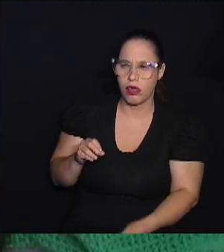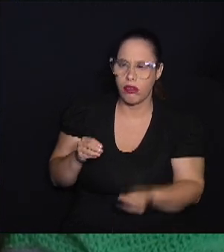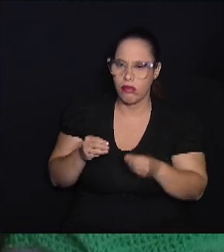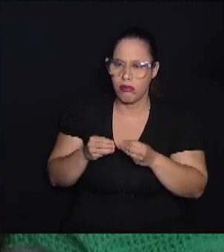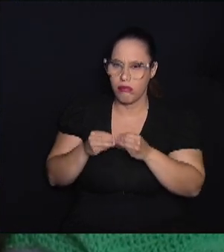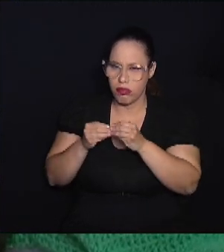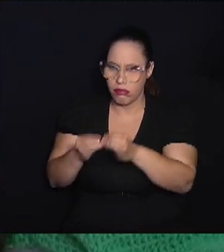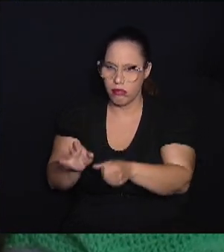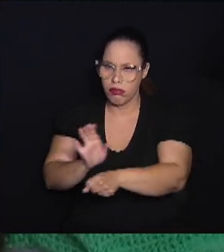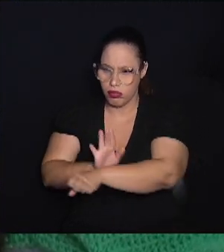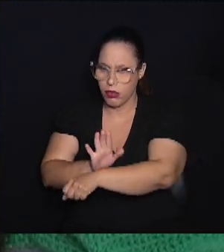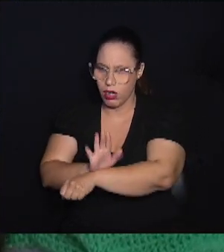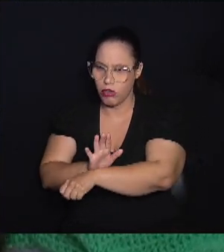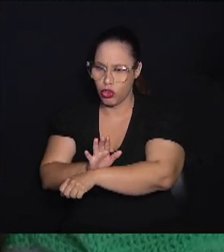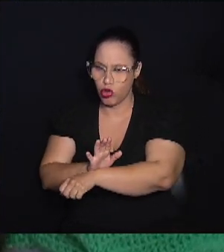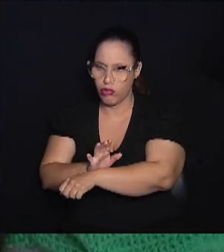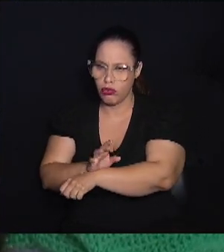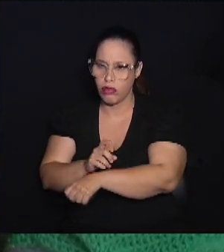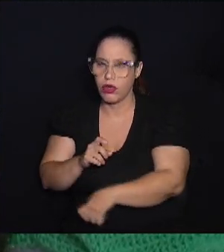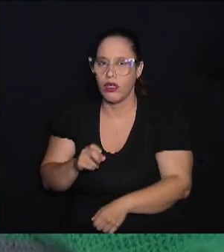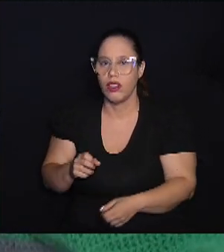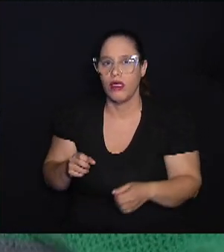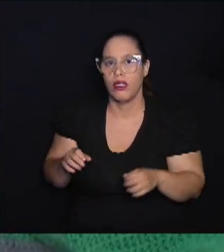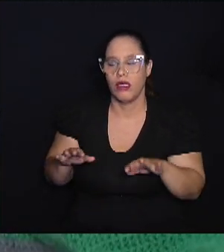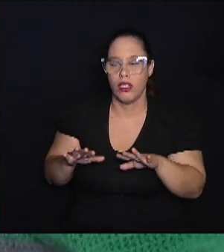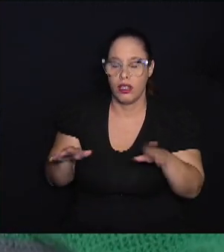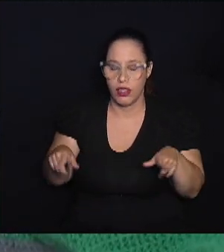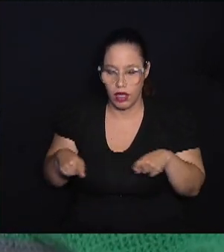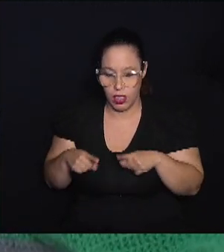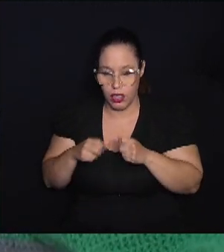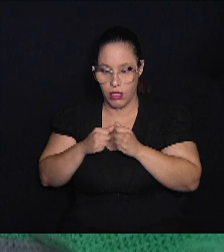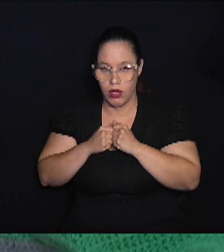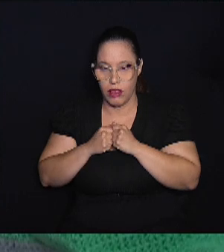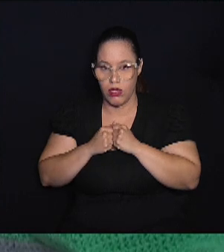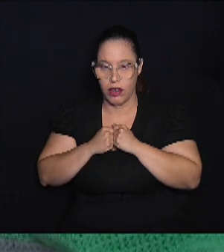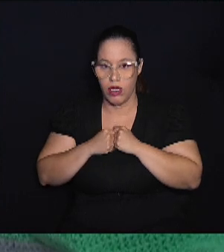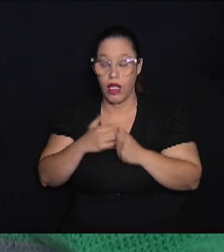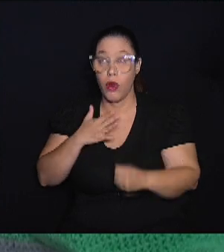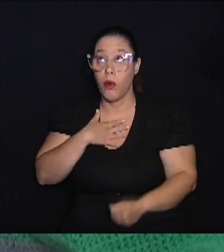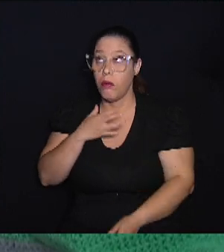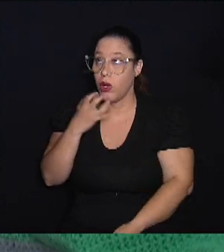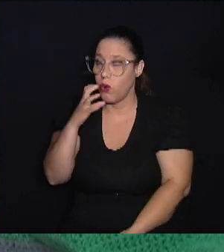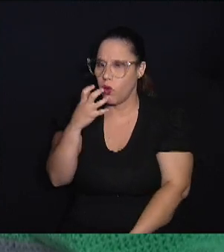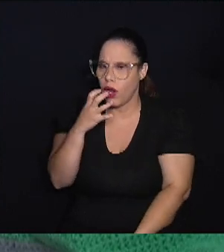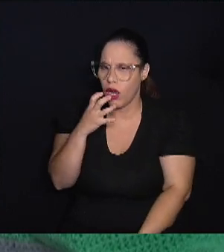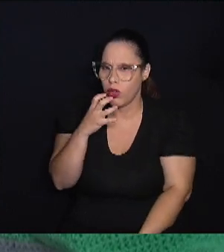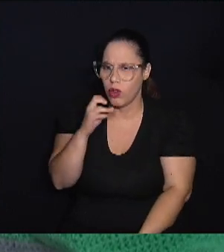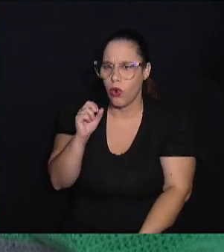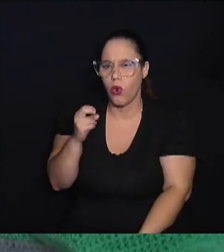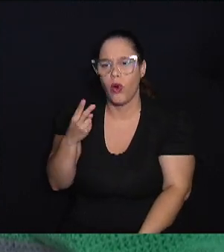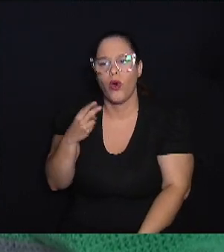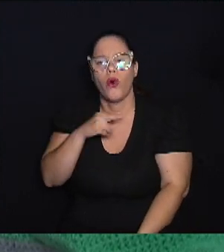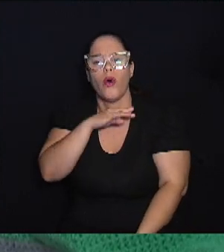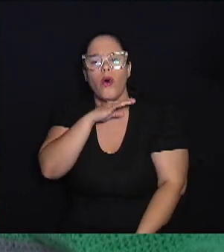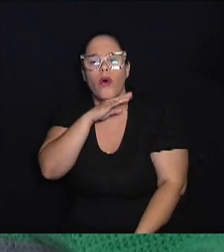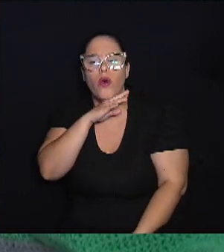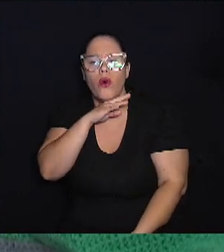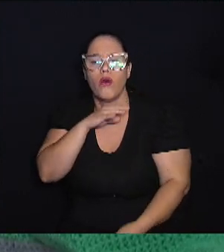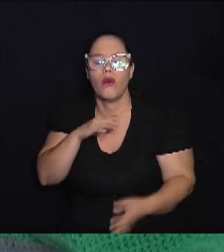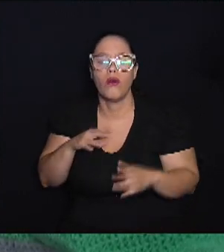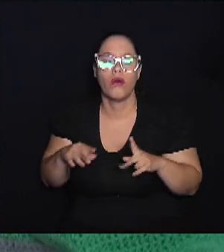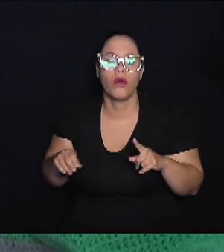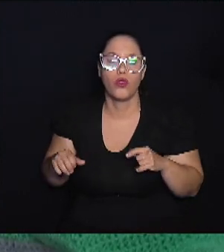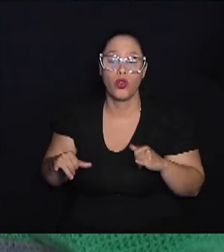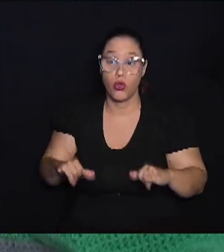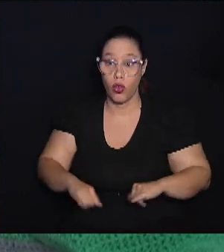alguns lugares que eles esquentam mais o ambiente. Se o meu cachorro ou algum animal estiver sofrendo de hipotermia,